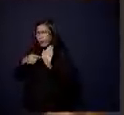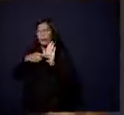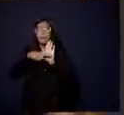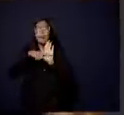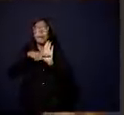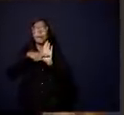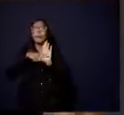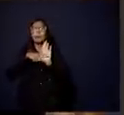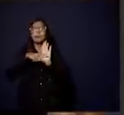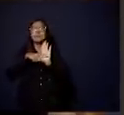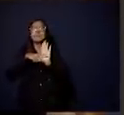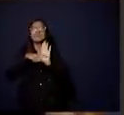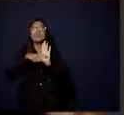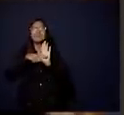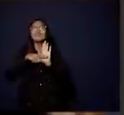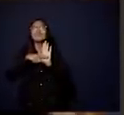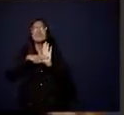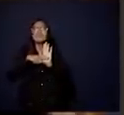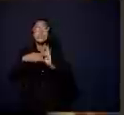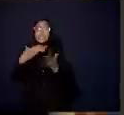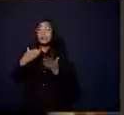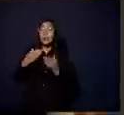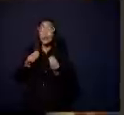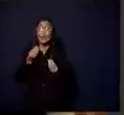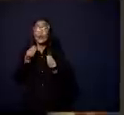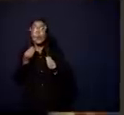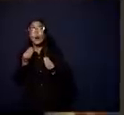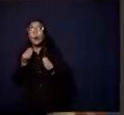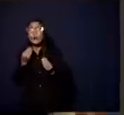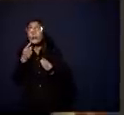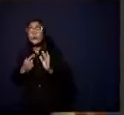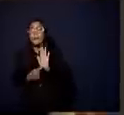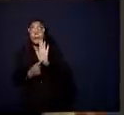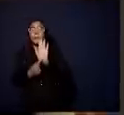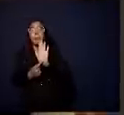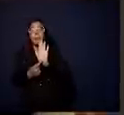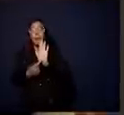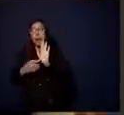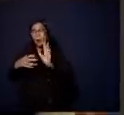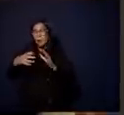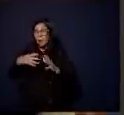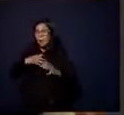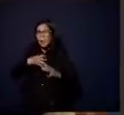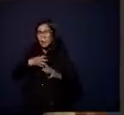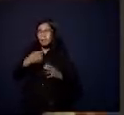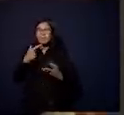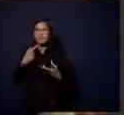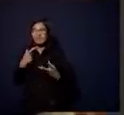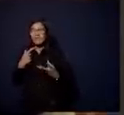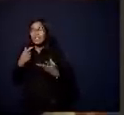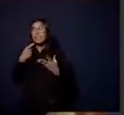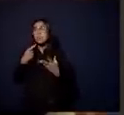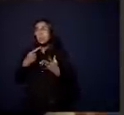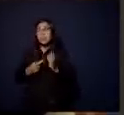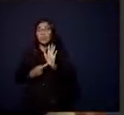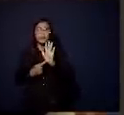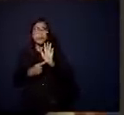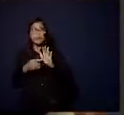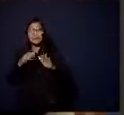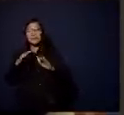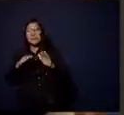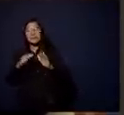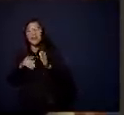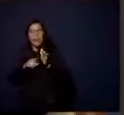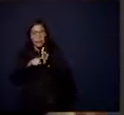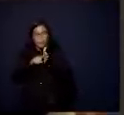é qual a dimensionamento desse efeito é difícil quantificar com precisão mas tem